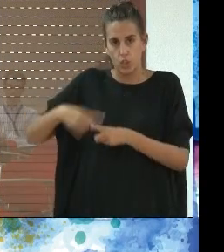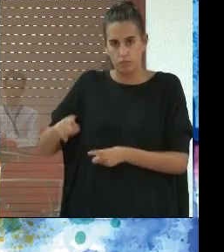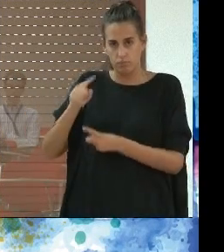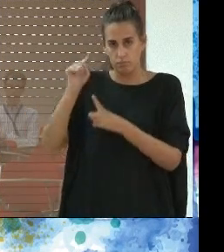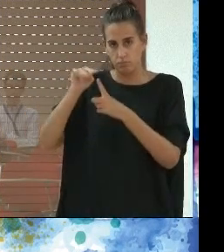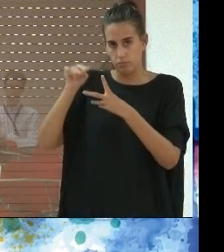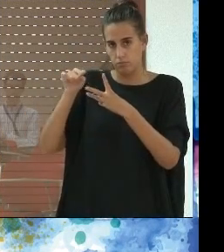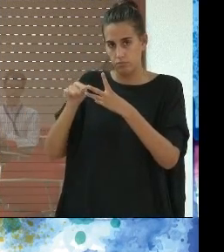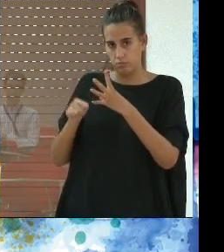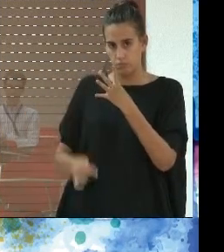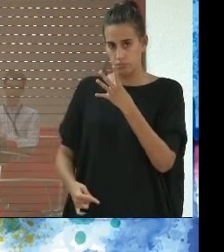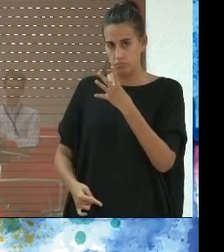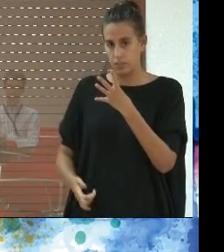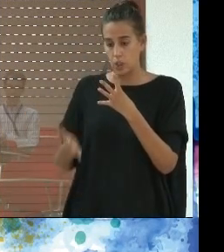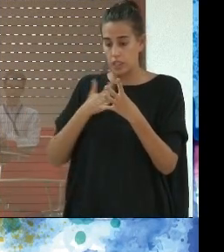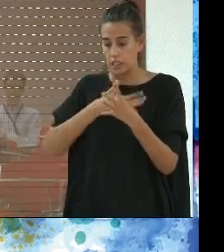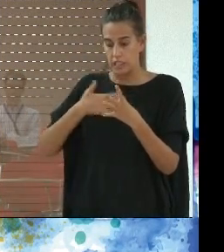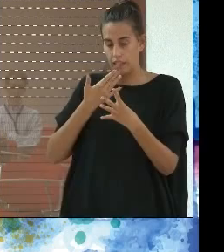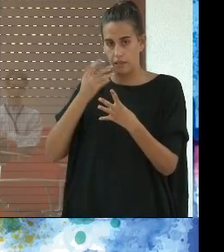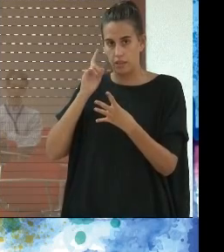Não tem.